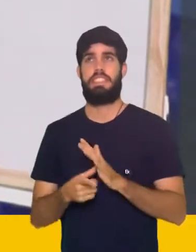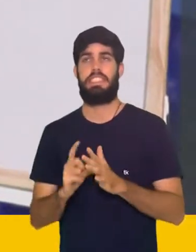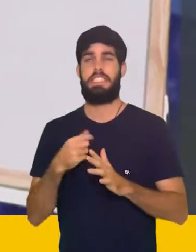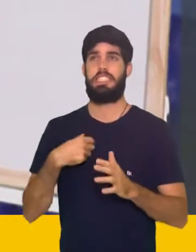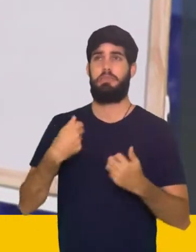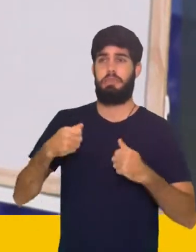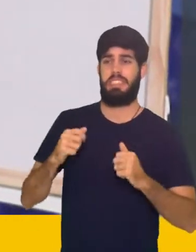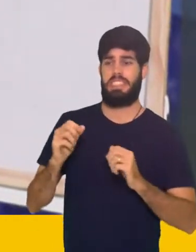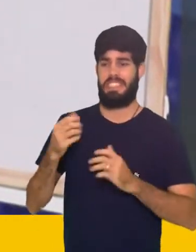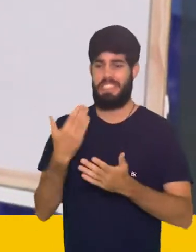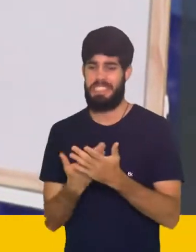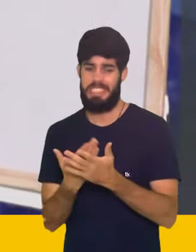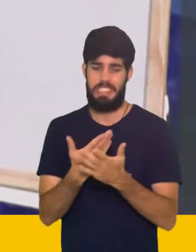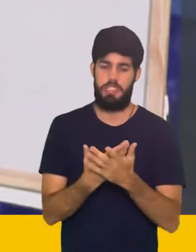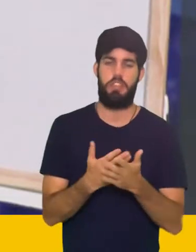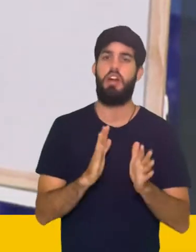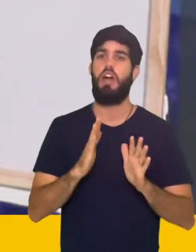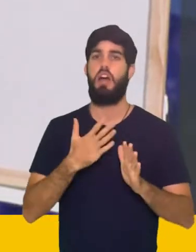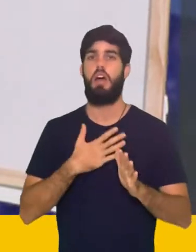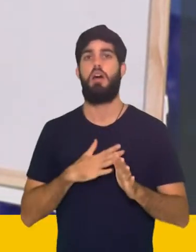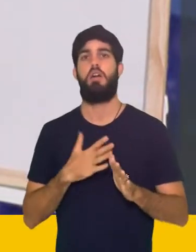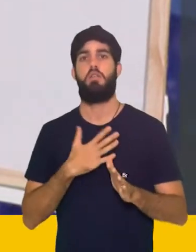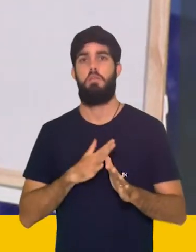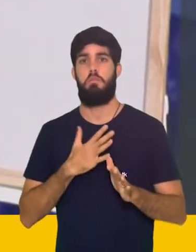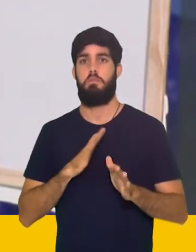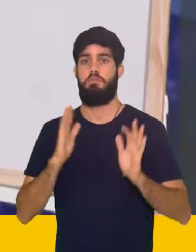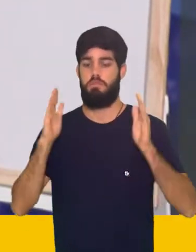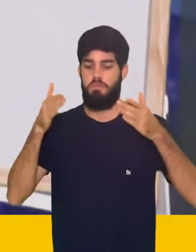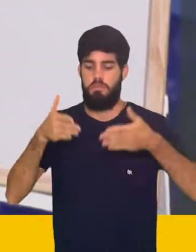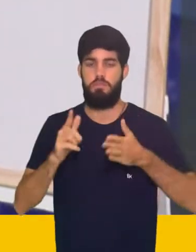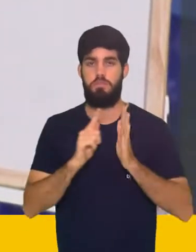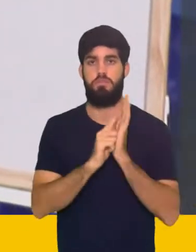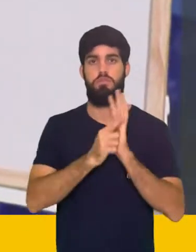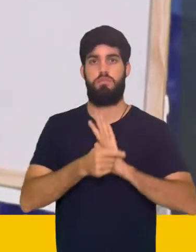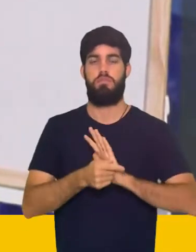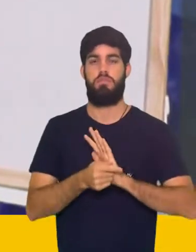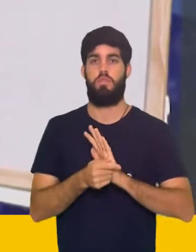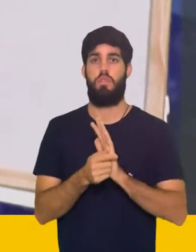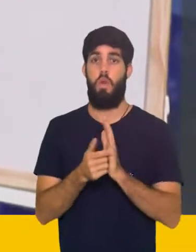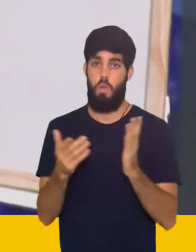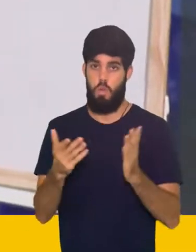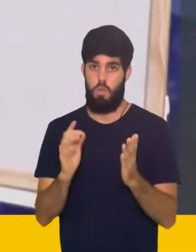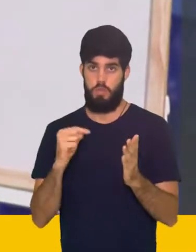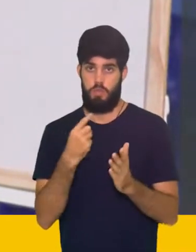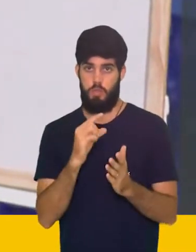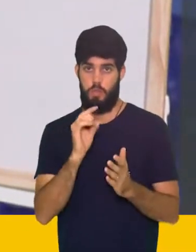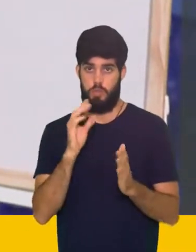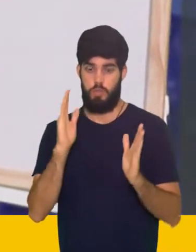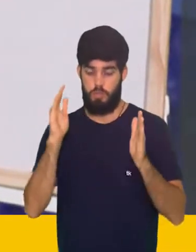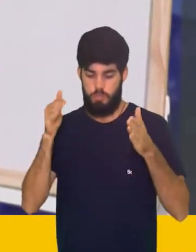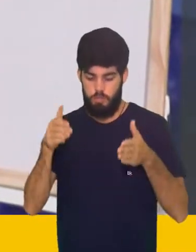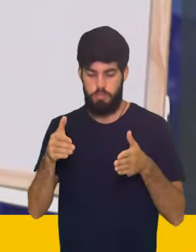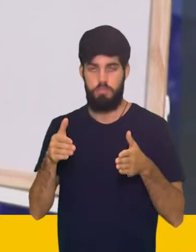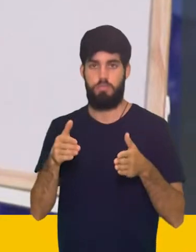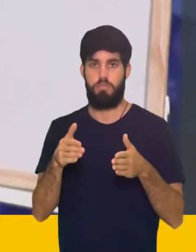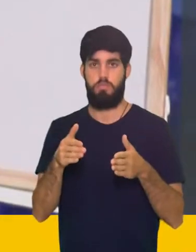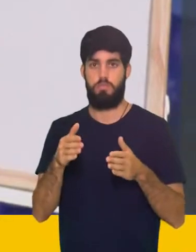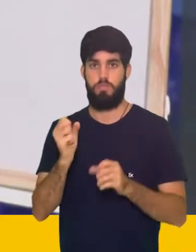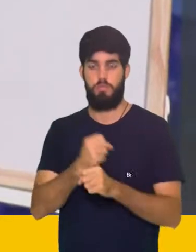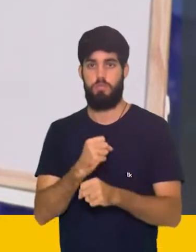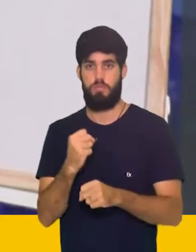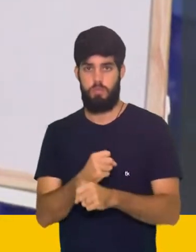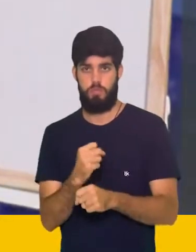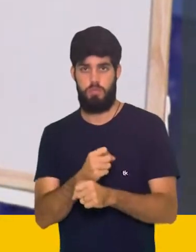disso, pauta daquilo, vamos pensar no gênero para a gente não ter ponto de corte. Então, hoje a gente vai só pensar na construção desse